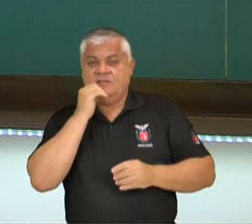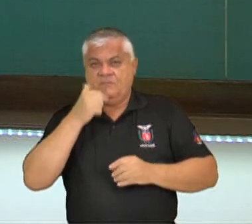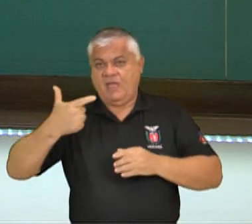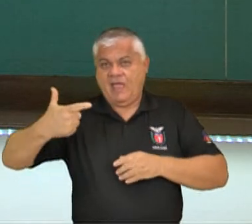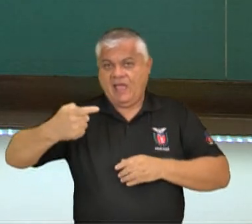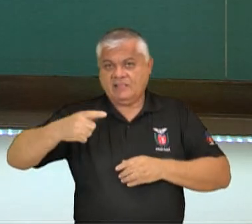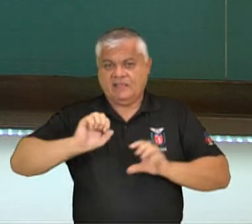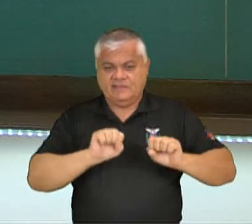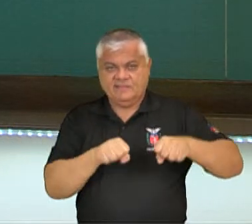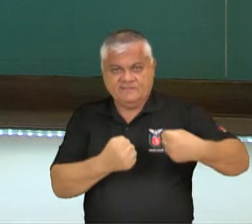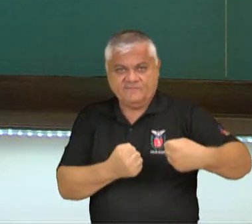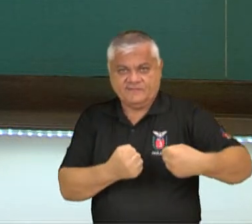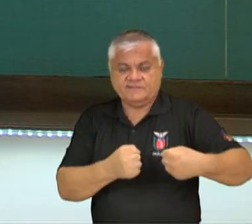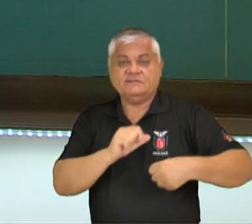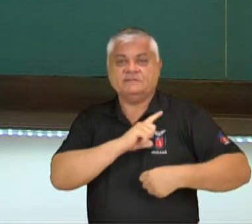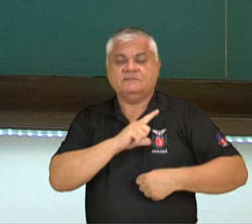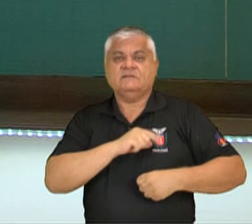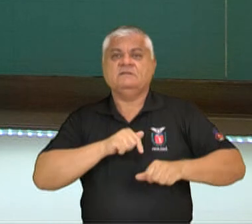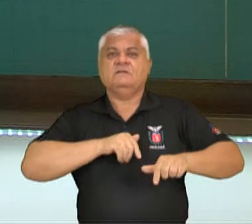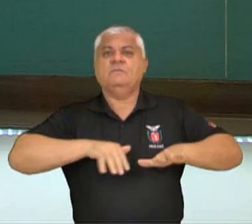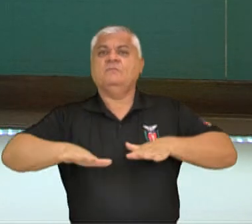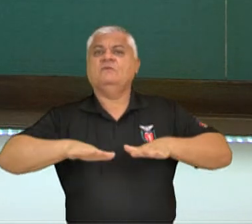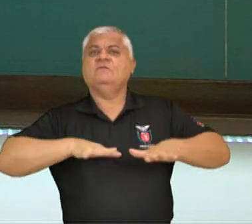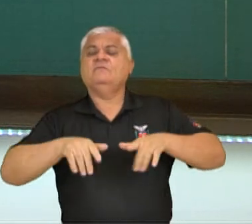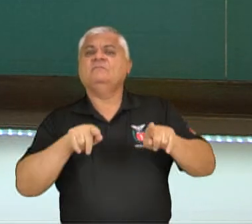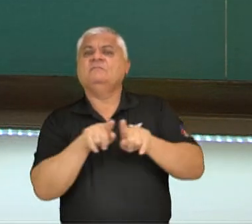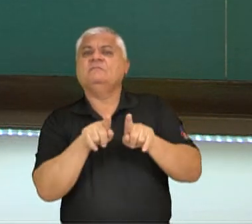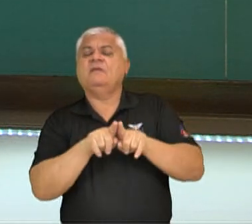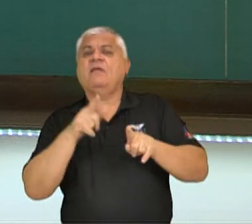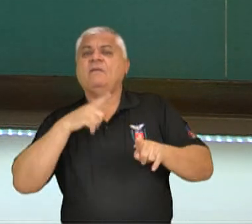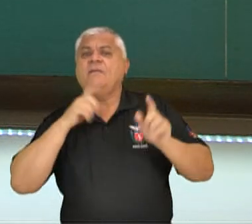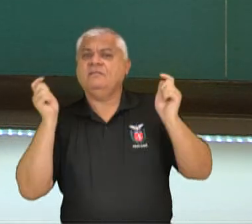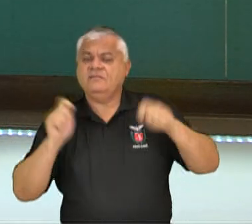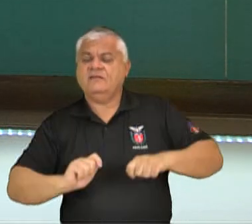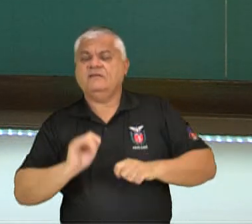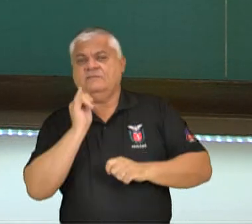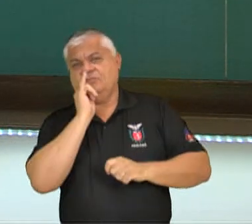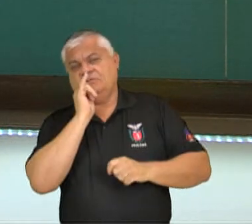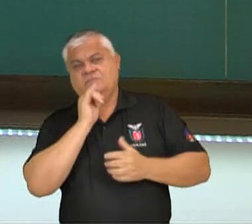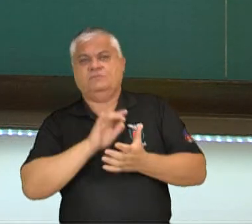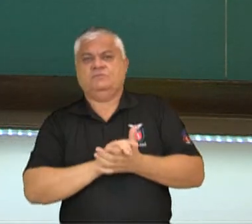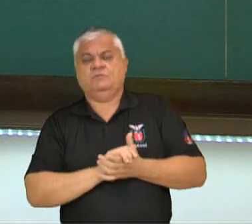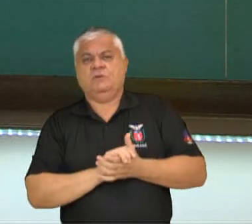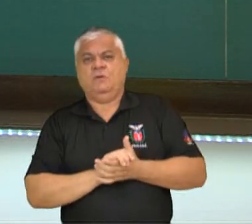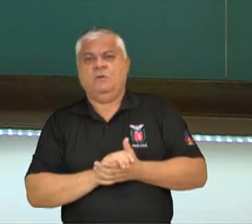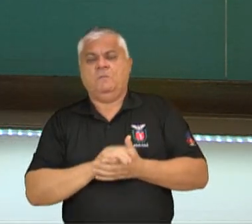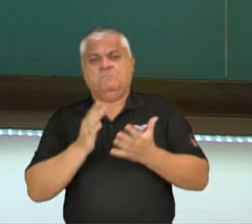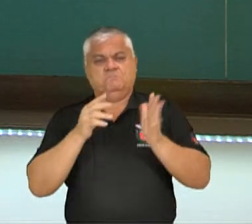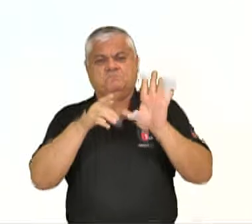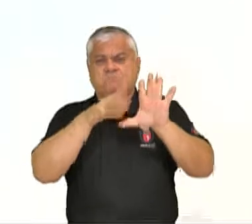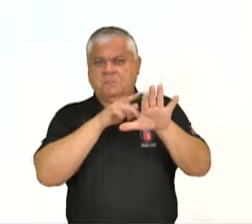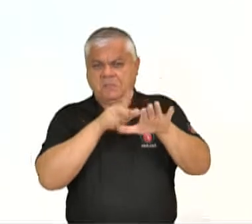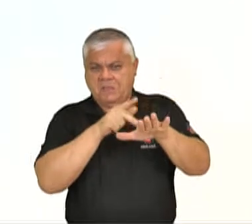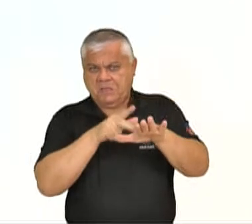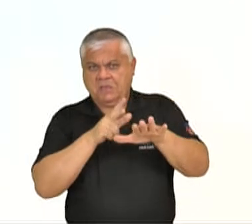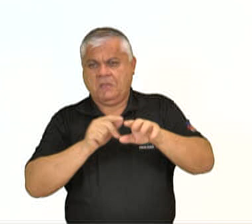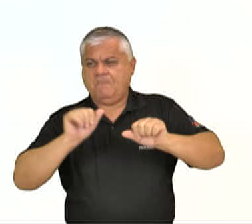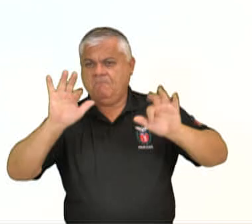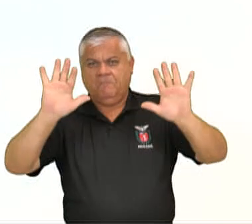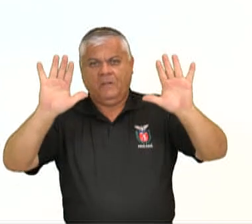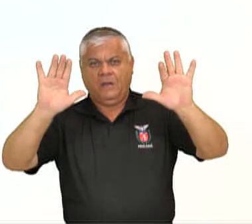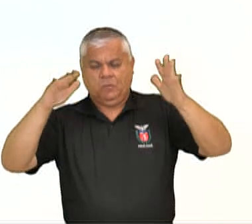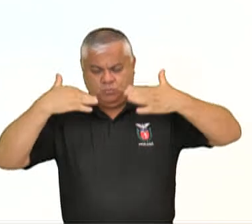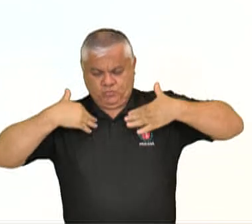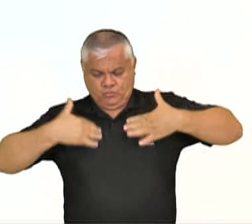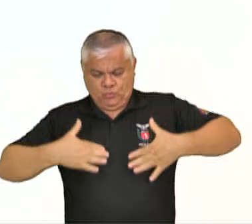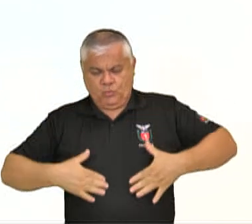e defesa, e os movimentos, eles podem ser executados com os pés, com as mãos, com o tronco,